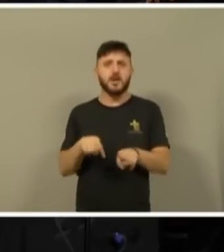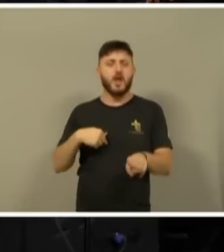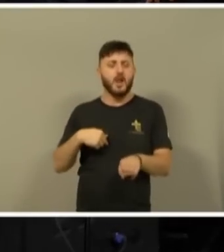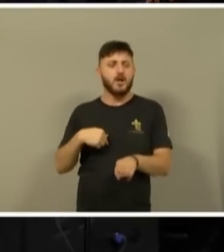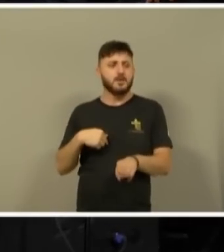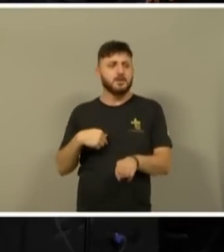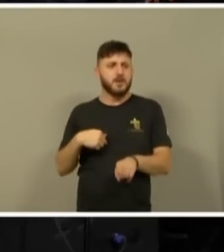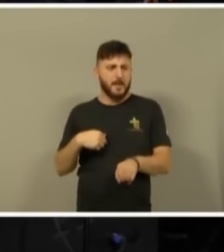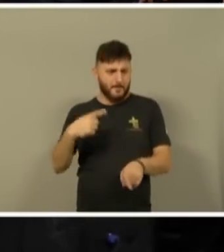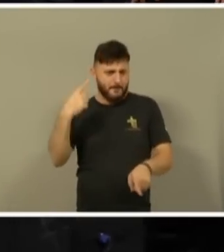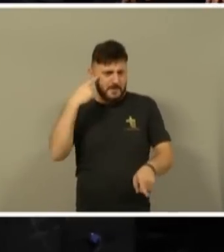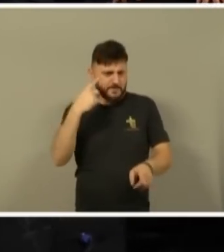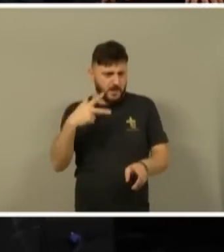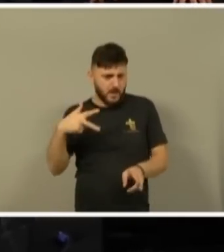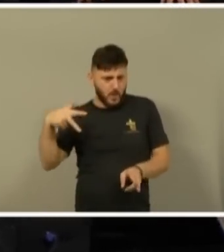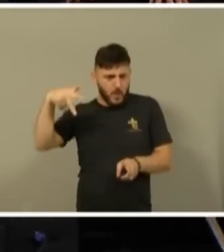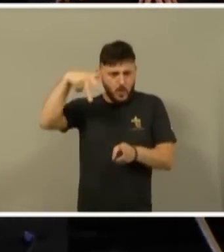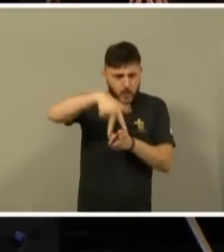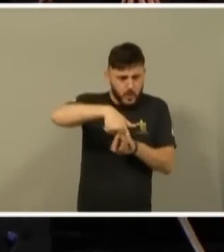entra na bicicleta, zum.